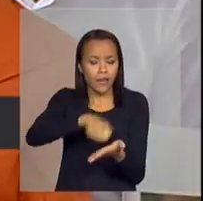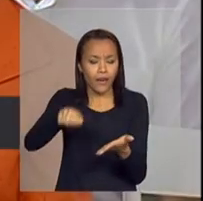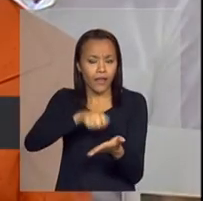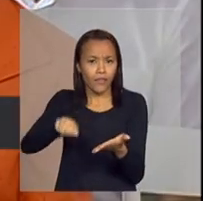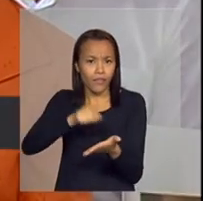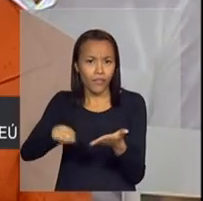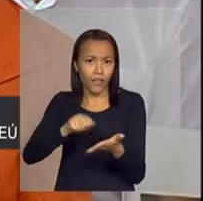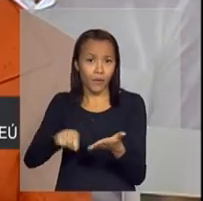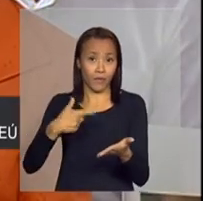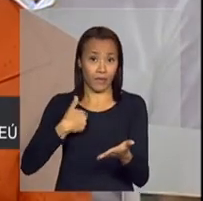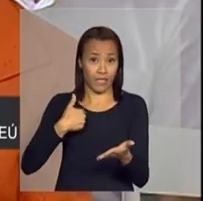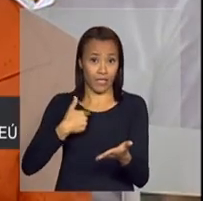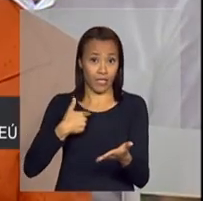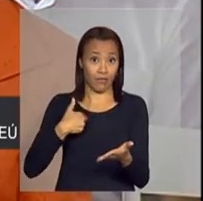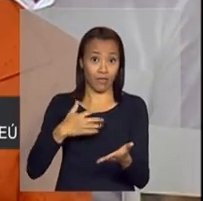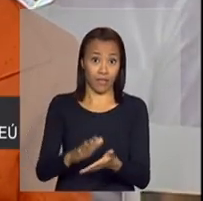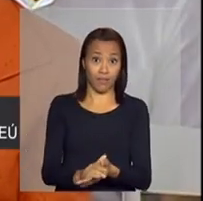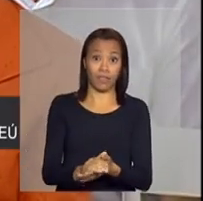entre a cruz e a caldeirinha.